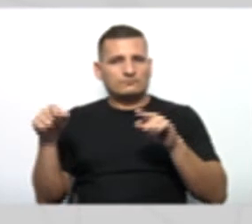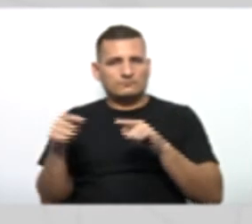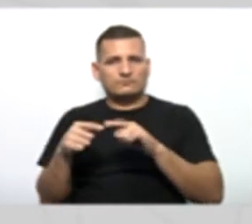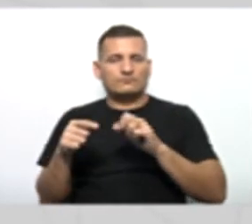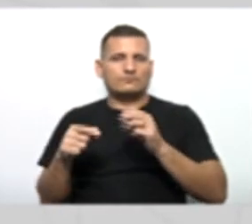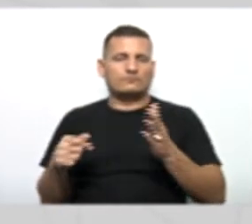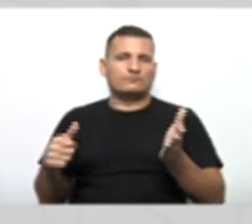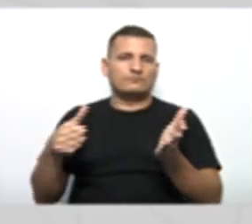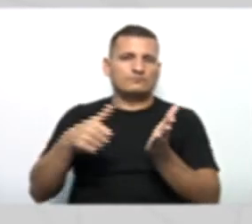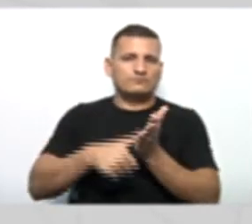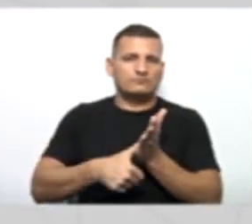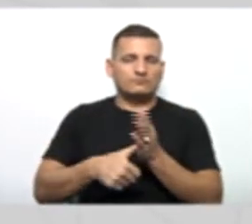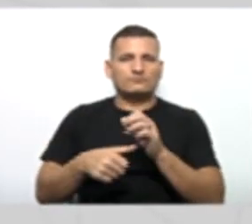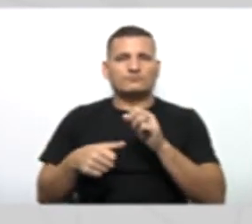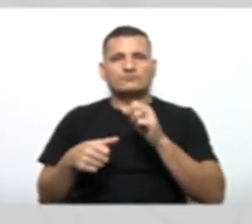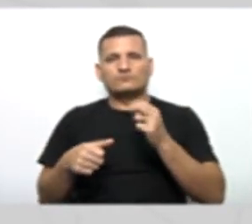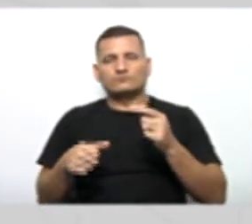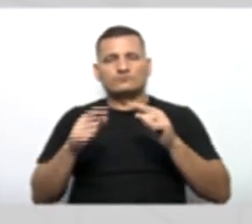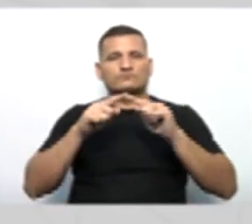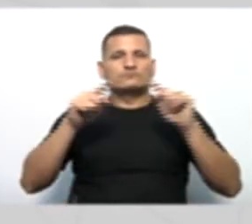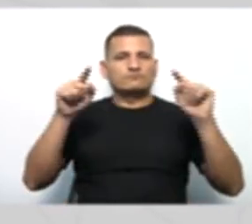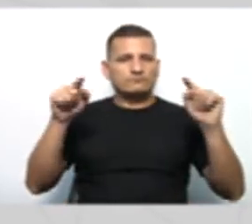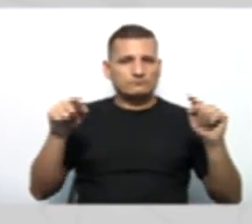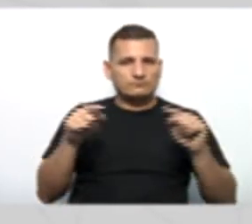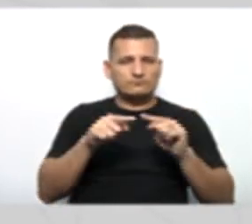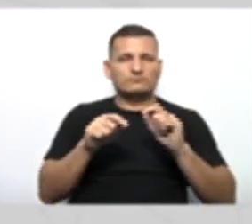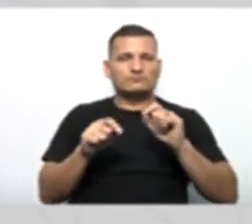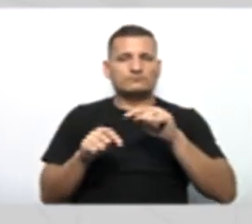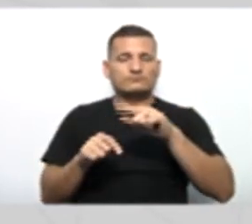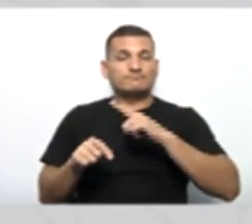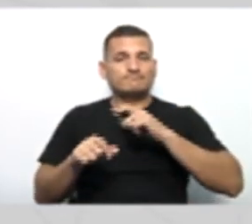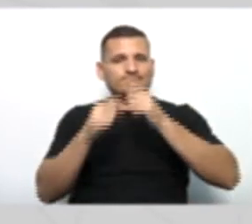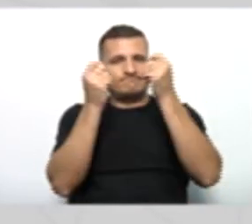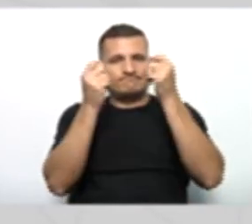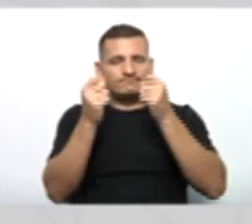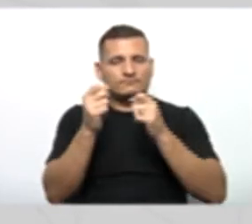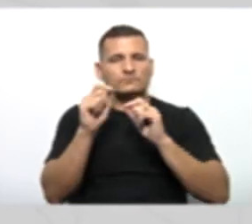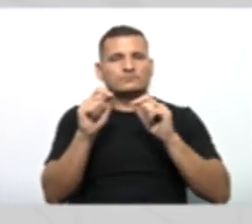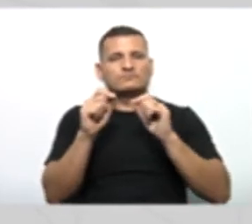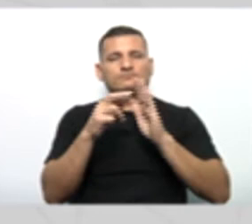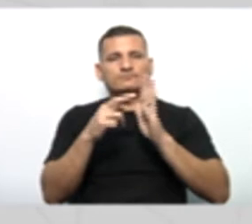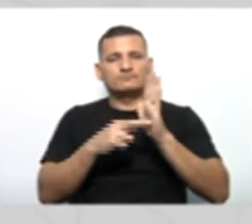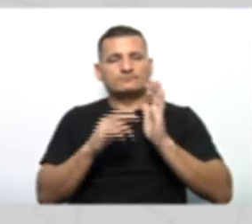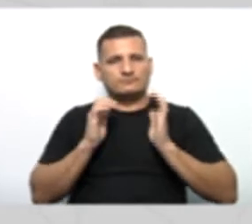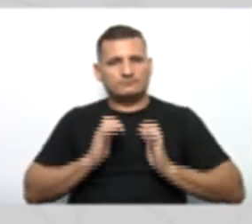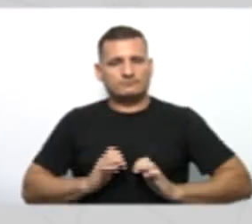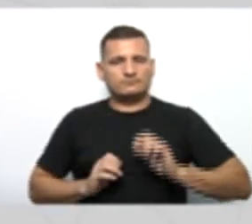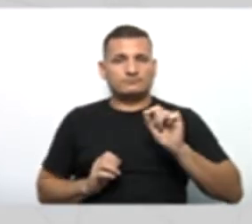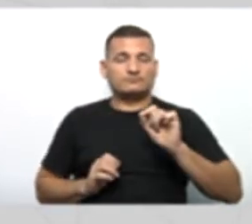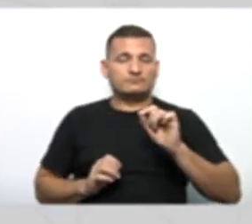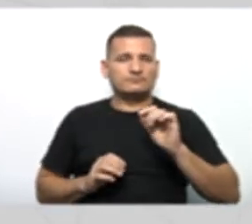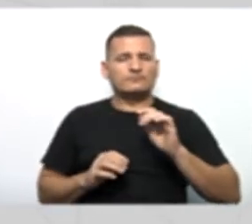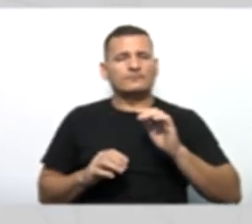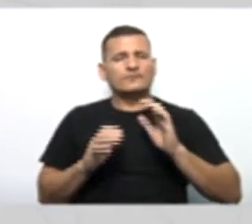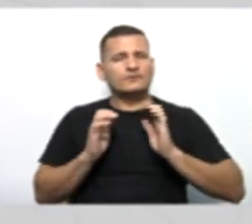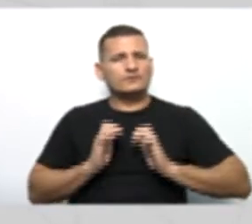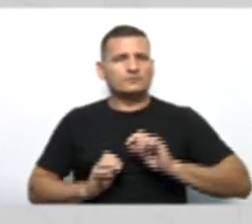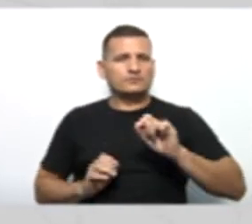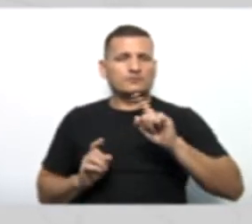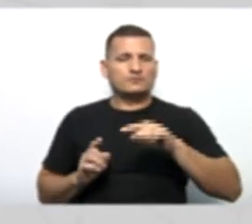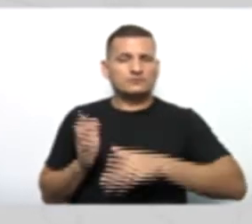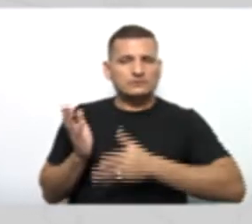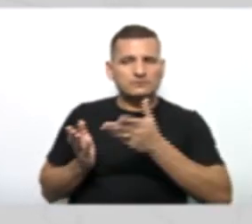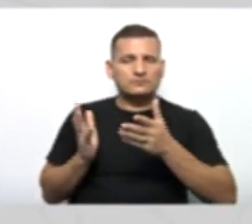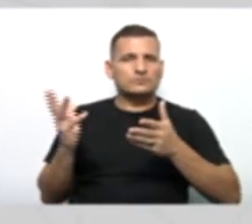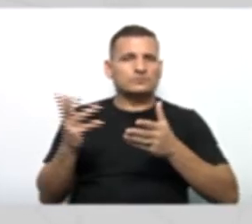cooperativa um servidor público ele viola o princípio é tipo qual é o princípio ético ou tratar a todos com respeito e com